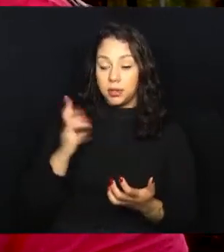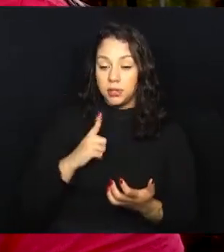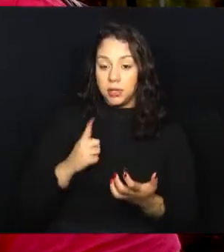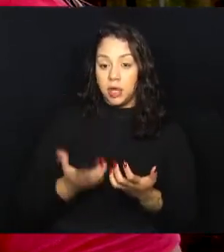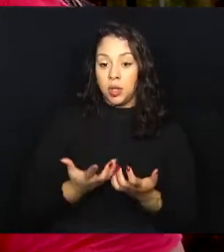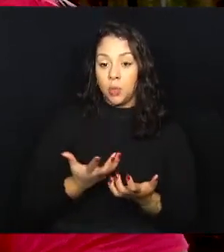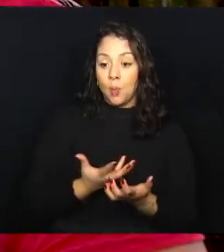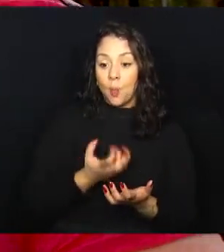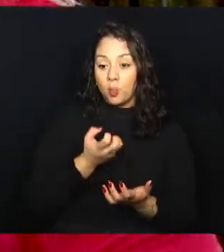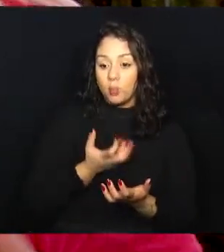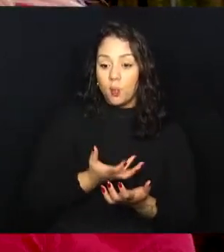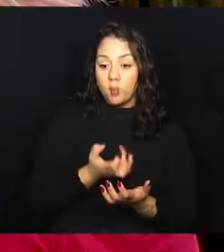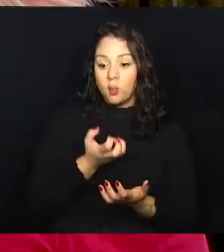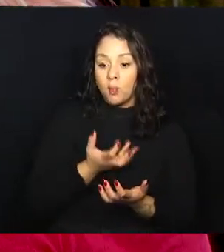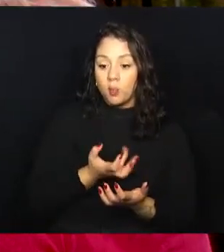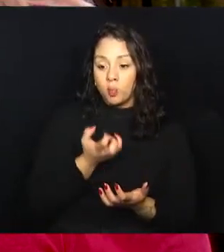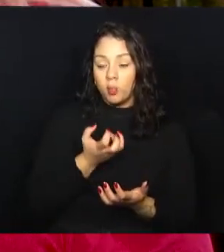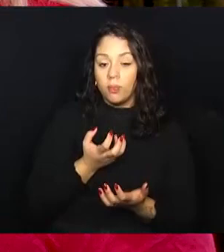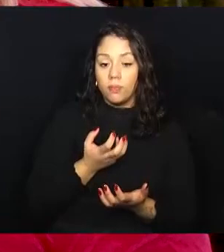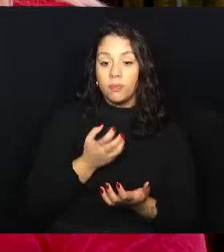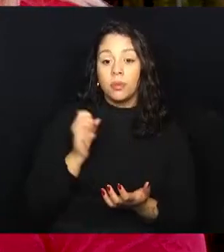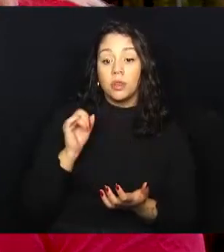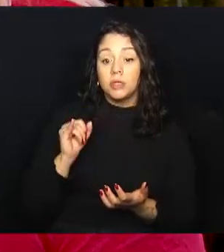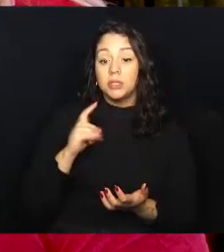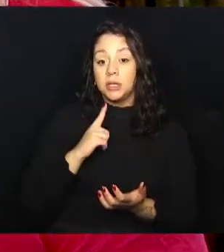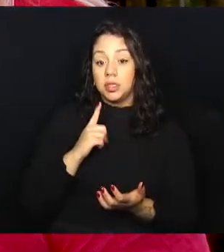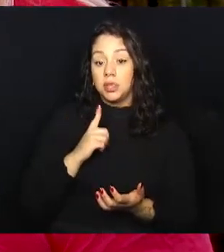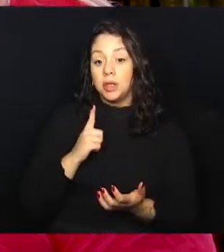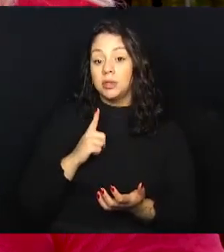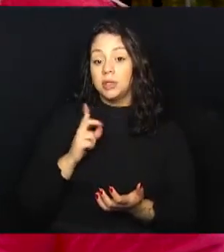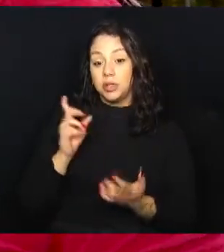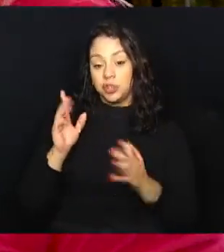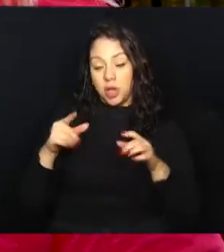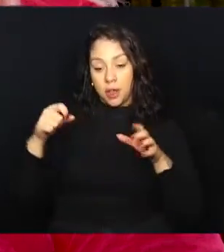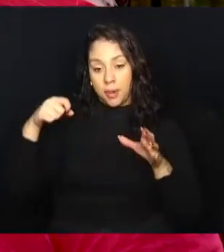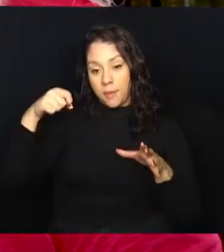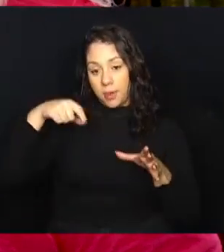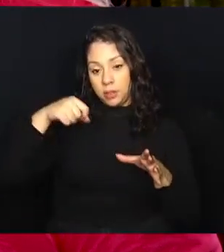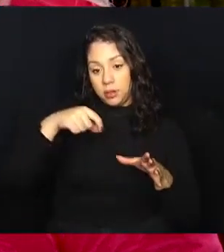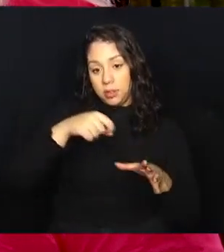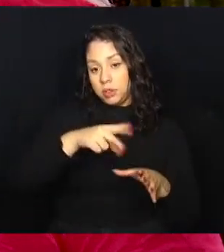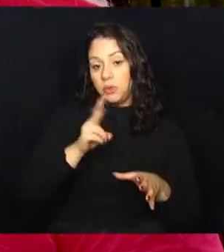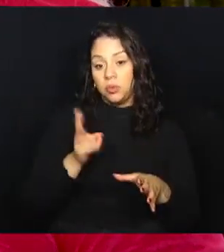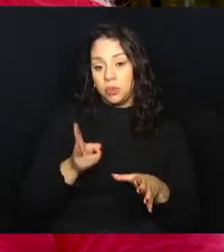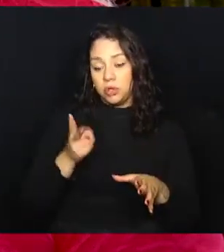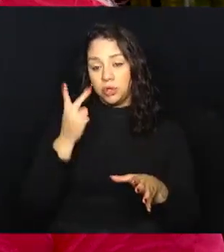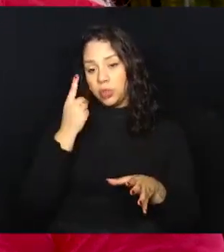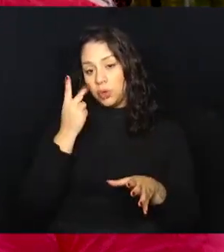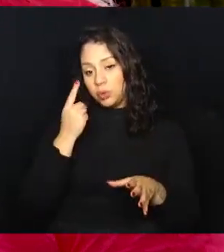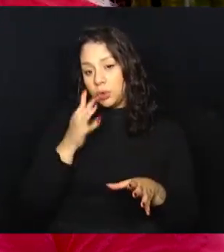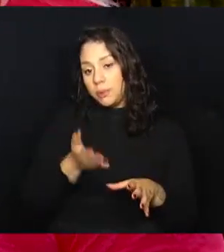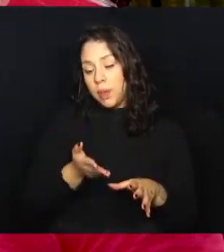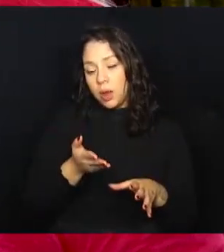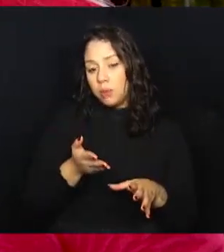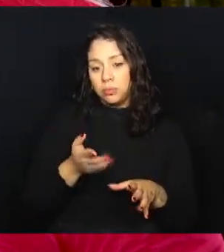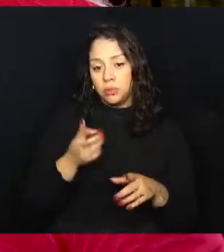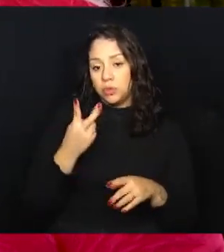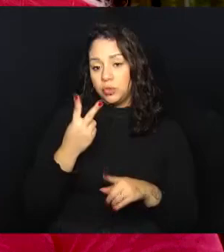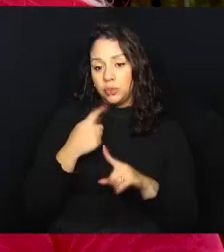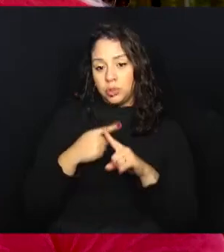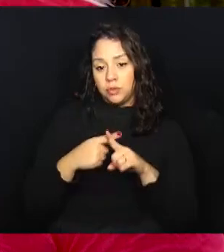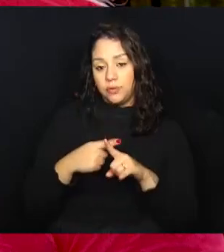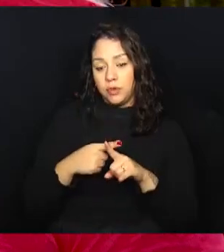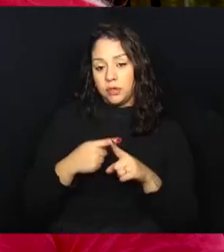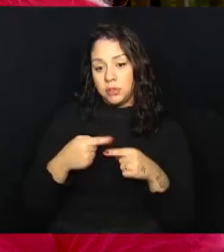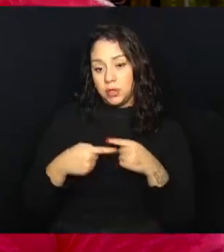vão se alimentando. Agora, se você já tem a sua plantação, continua a sua rega normal. 2 vezes na semana,